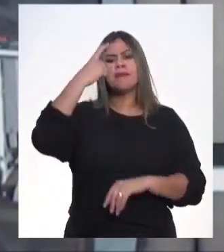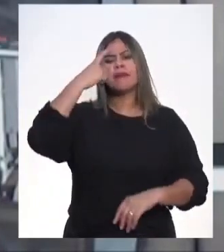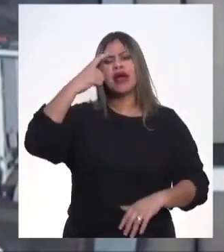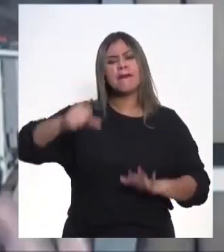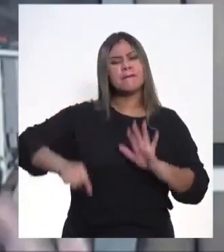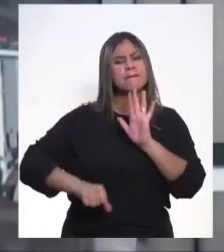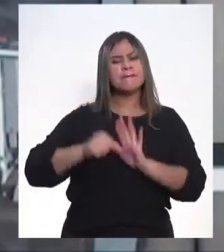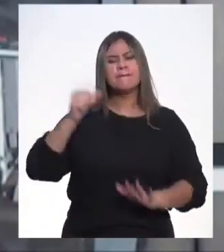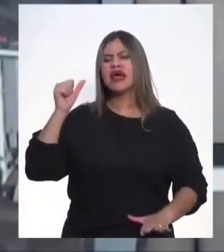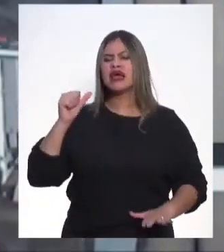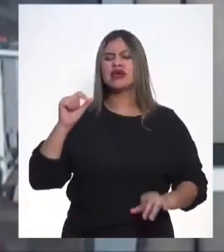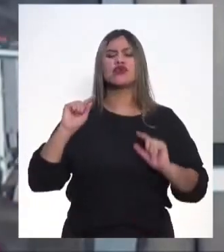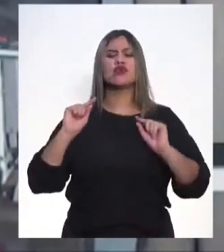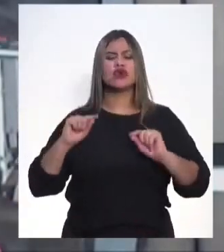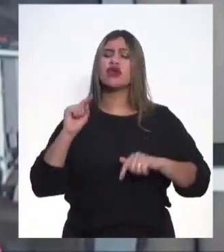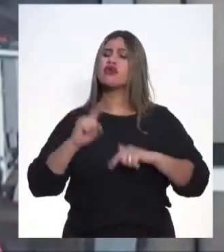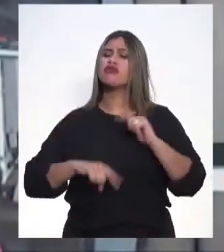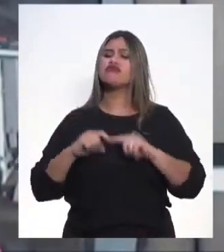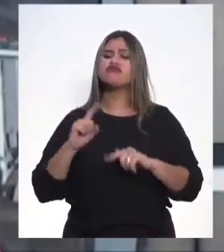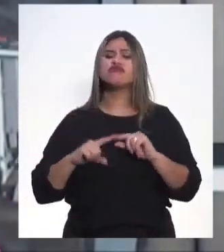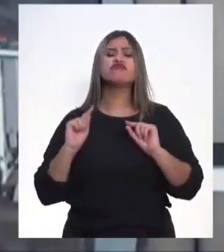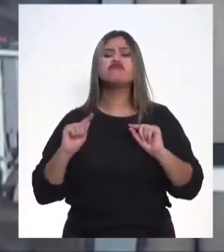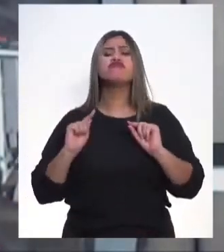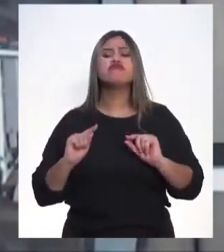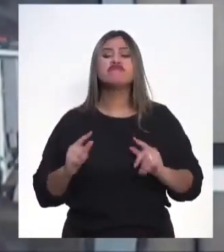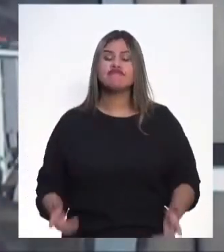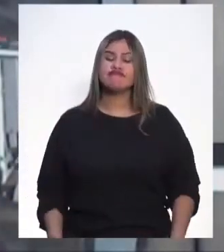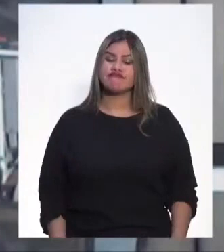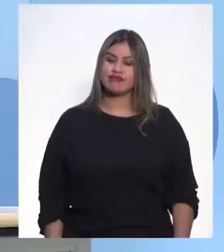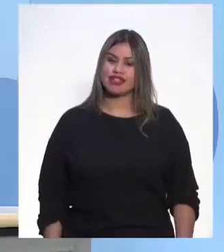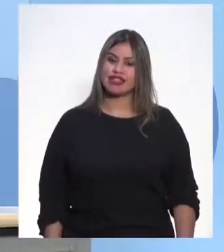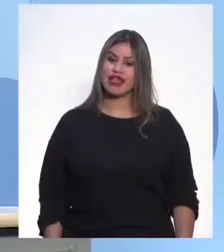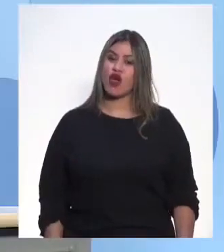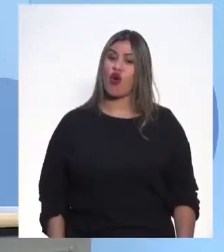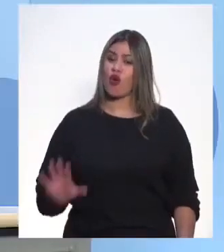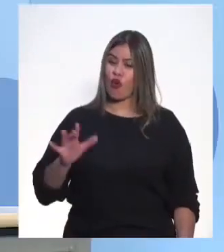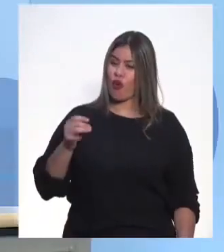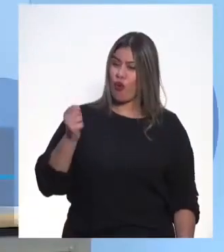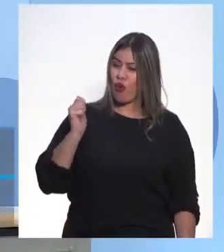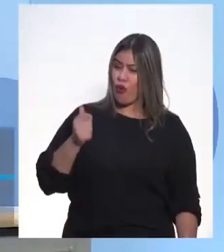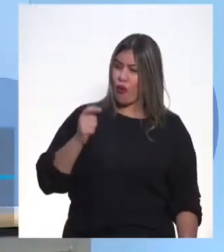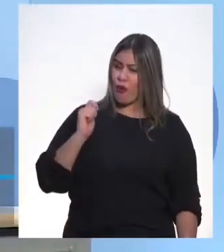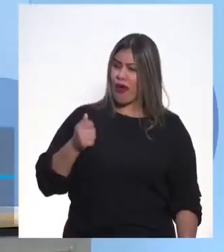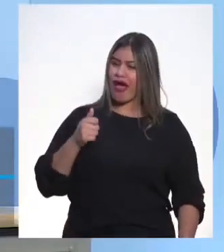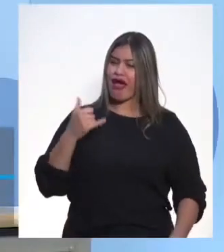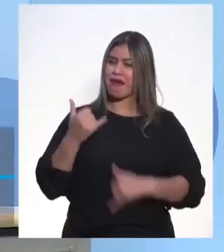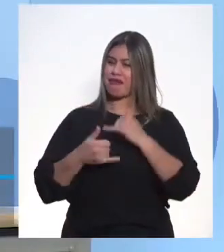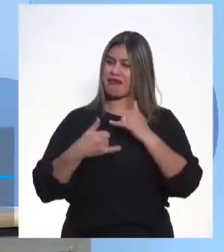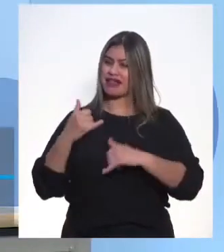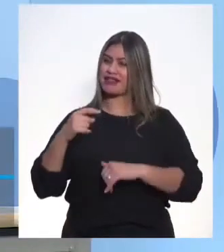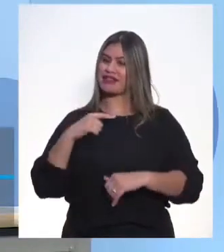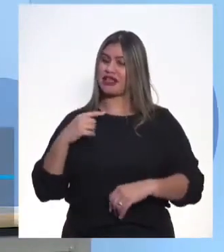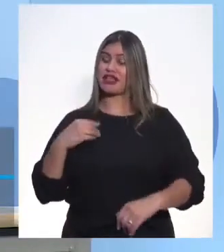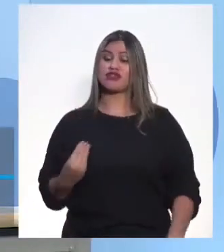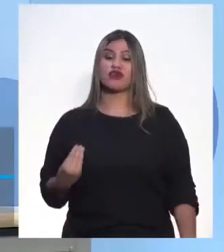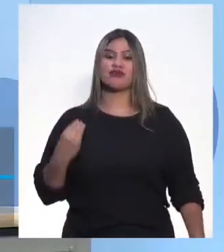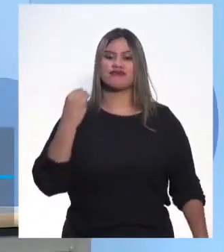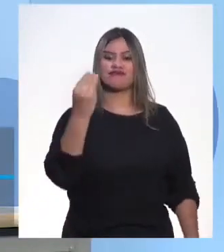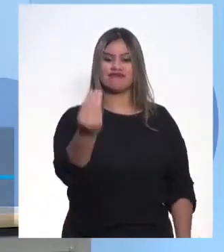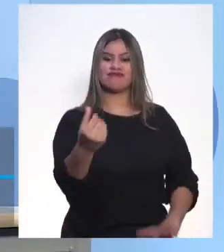assim, objeto que passa pela sua cabeça? Olha, eu quase fiz uma brincadeira com isso, hein, Jennifer, no início da nossa aula, né? Toma aqui meu